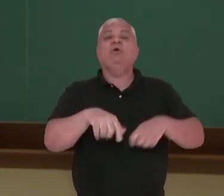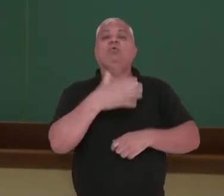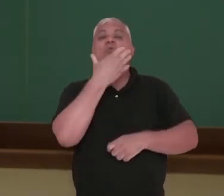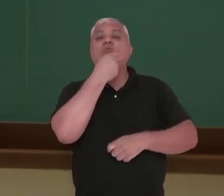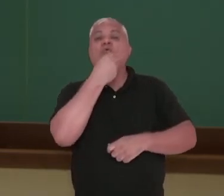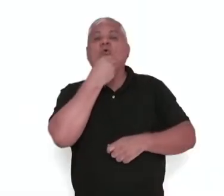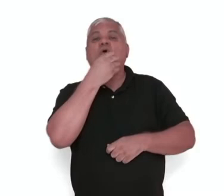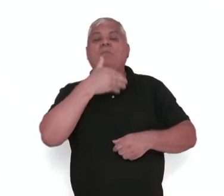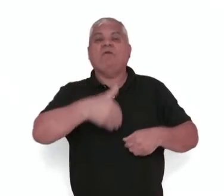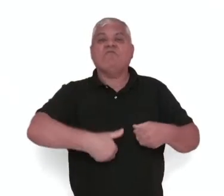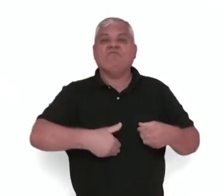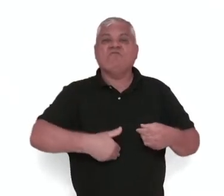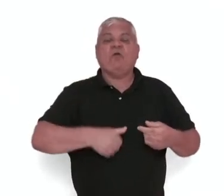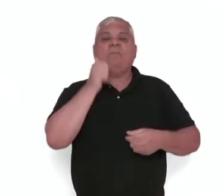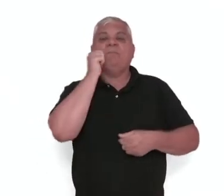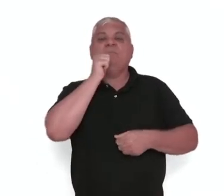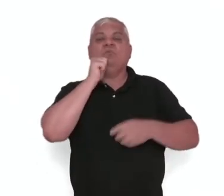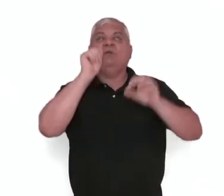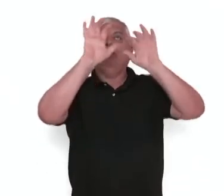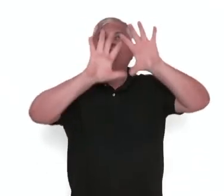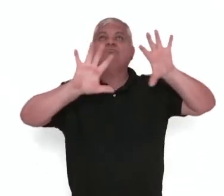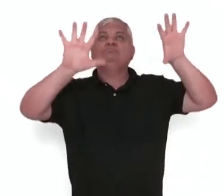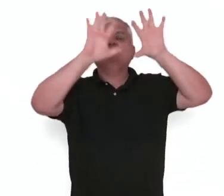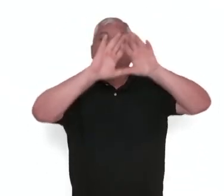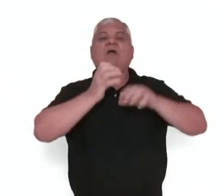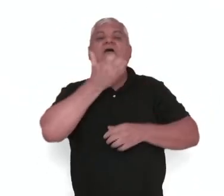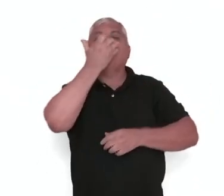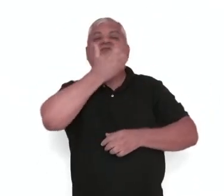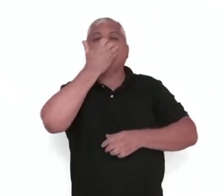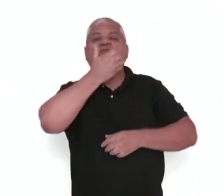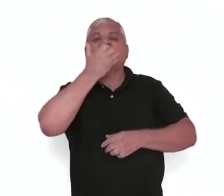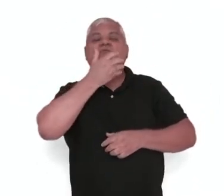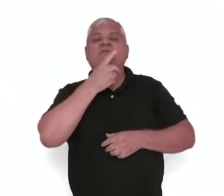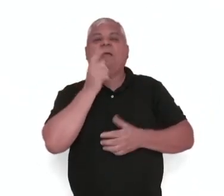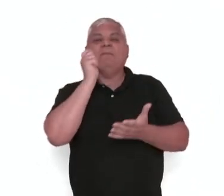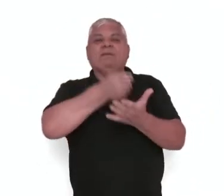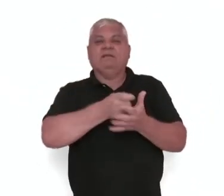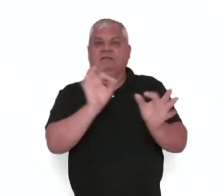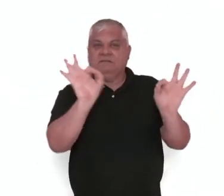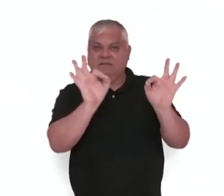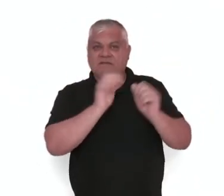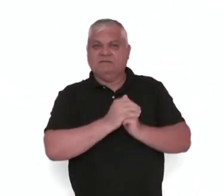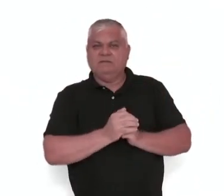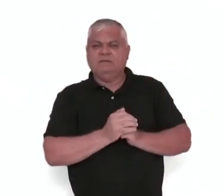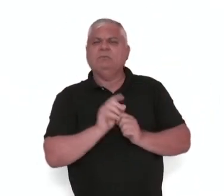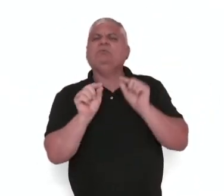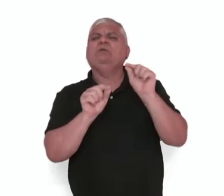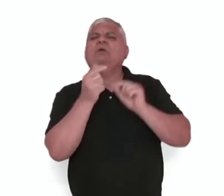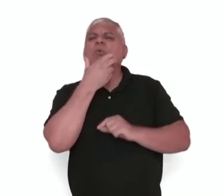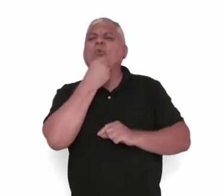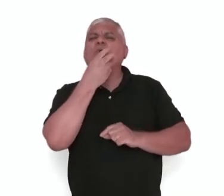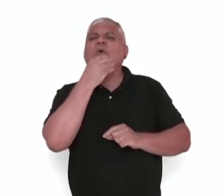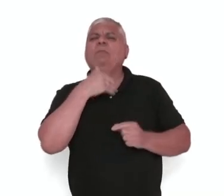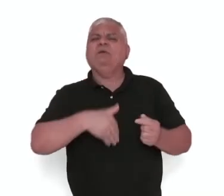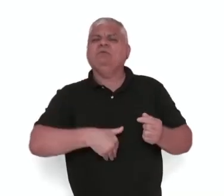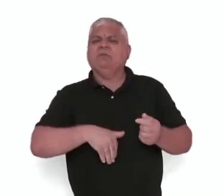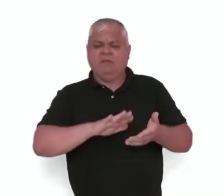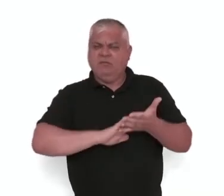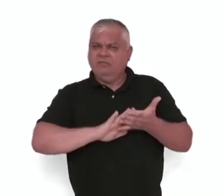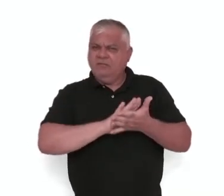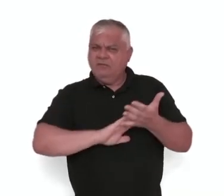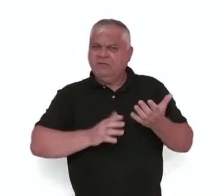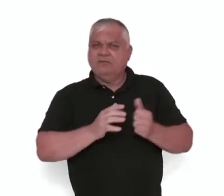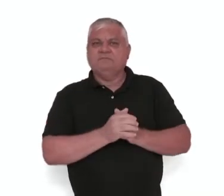estômago, a mulher de nuvens, a fruta sem preço. Qual seria o homem sem estômago e a mulher de nuvens? Já na letra